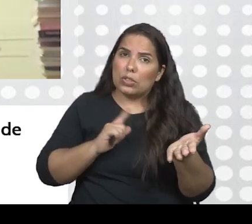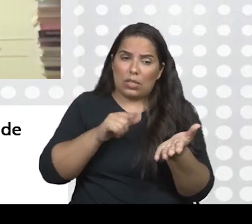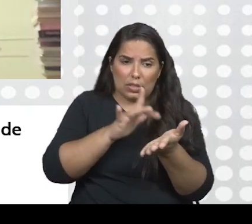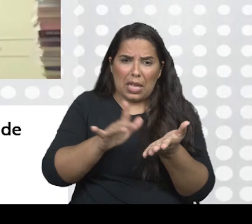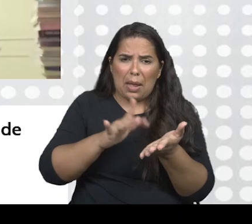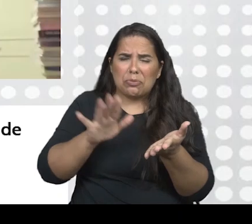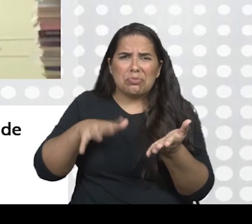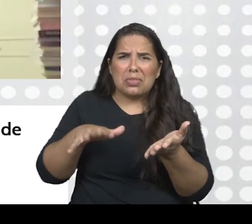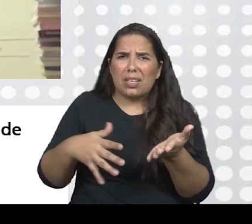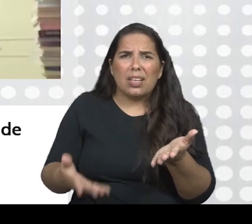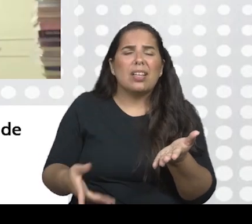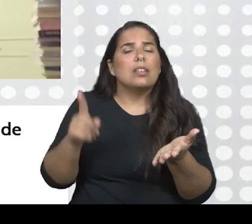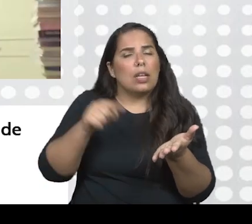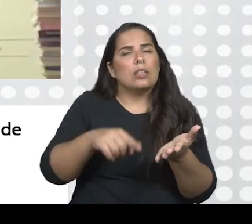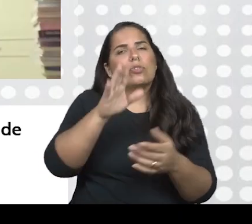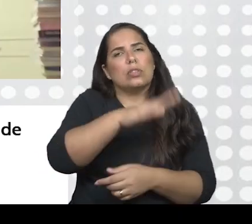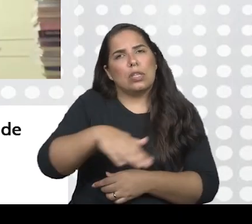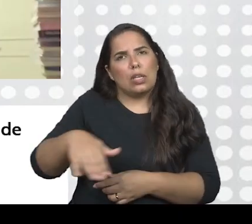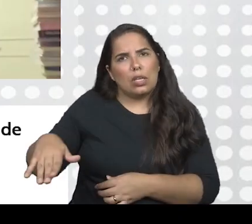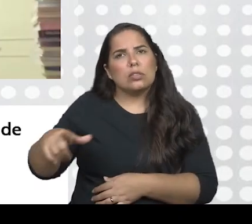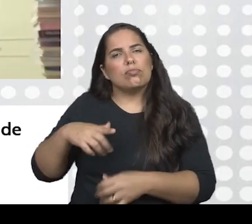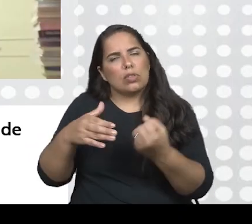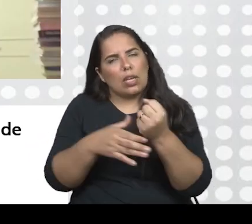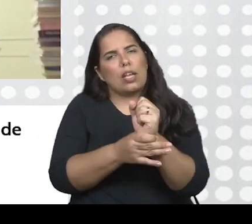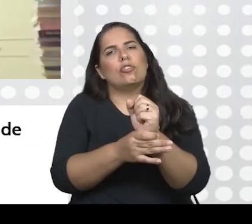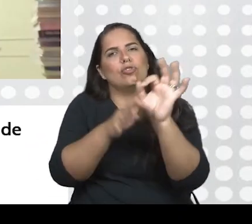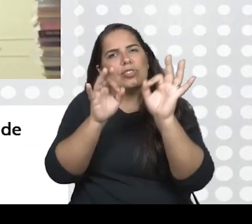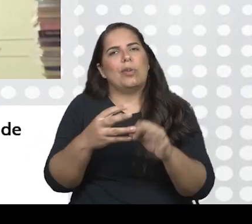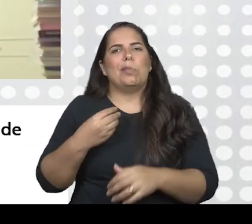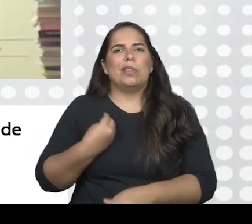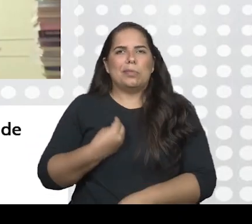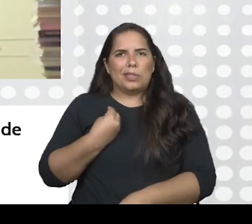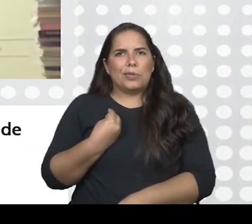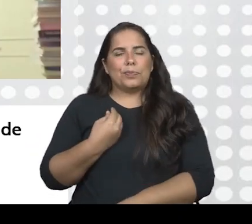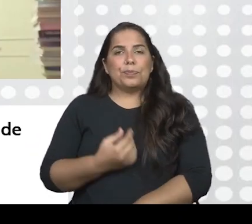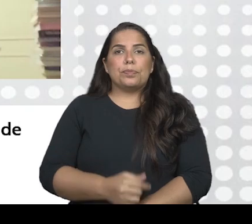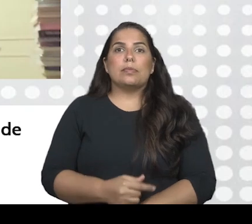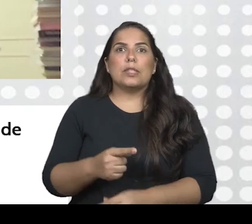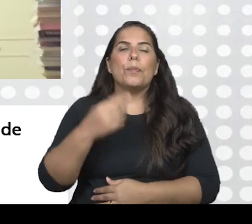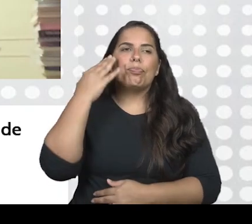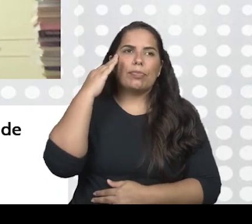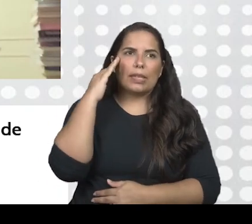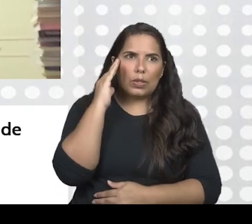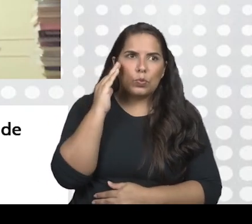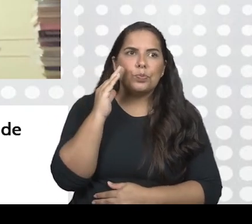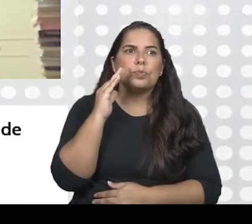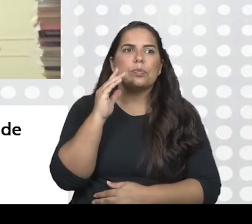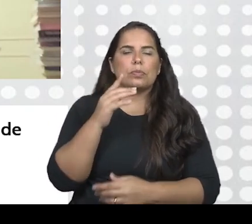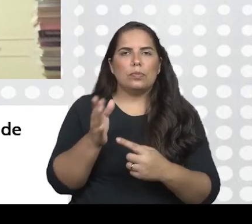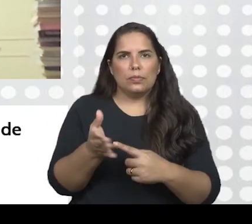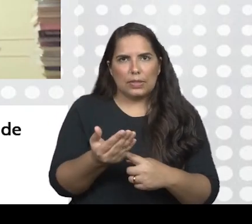tablets de baixo custo, essas crianças têm garantido a sua participação. Então, entendo que